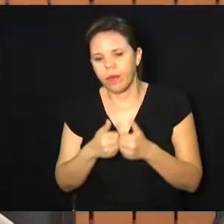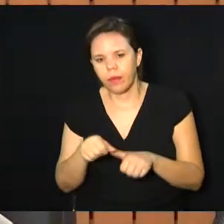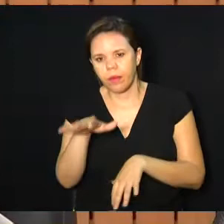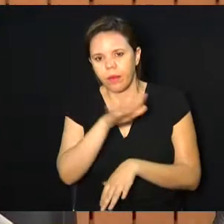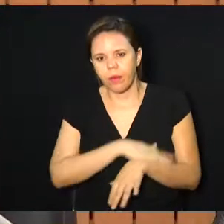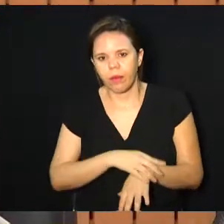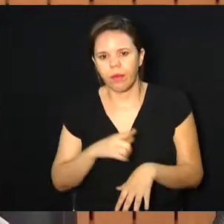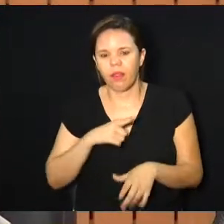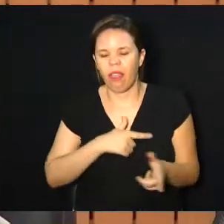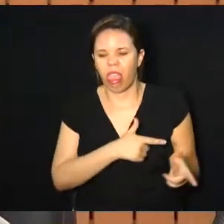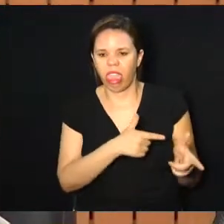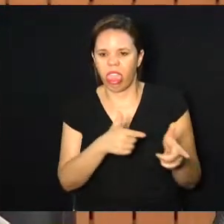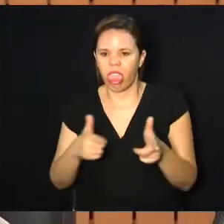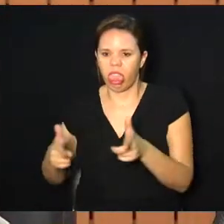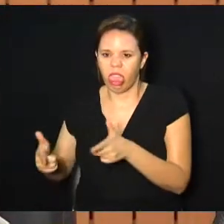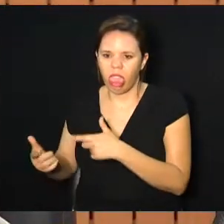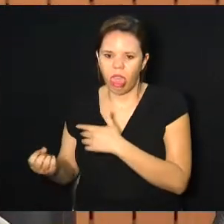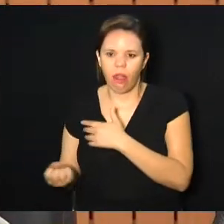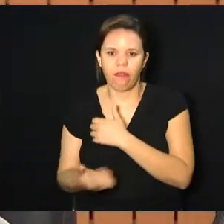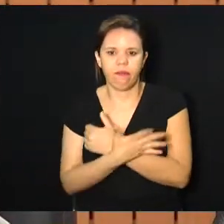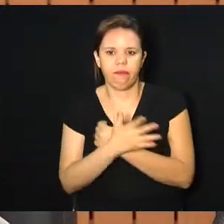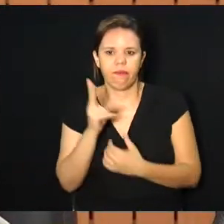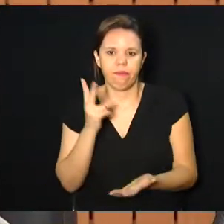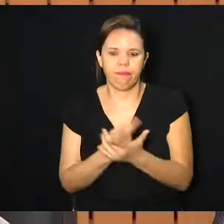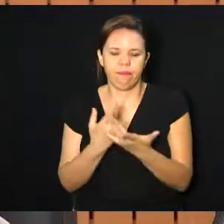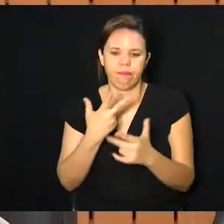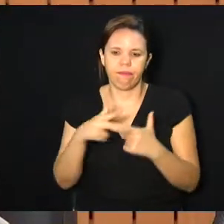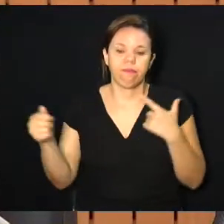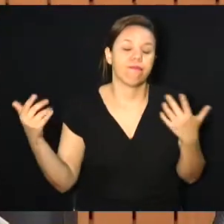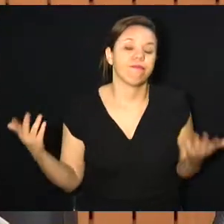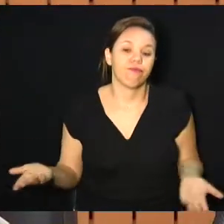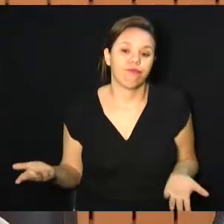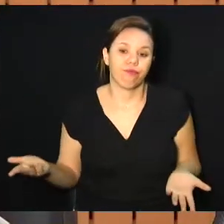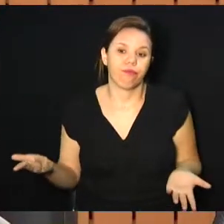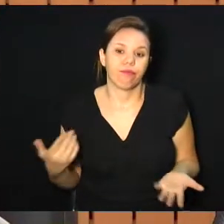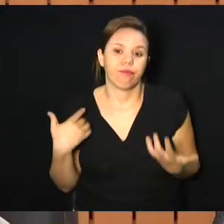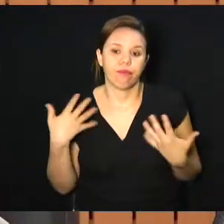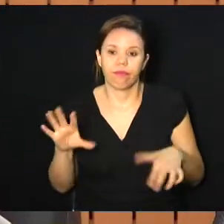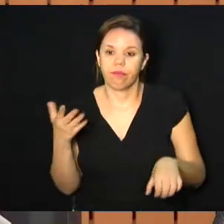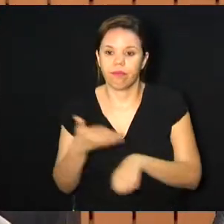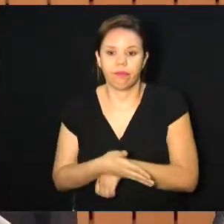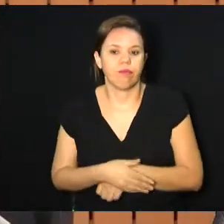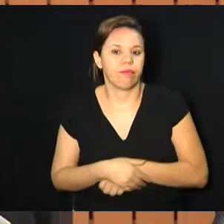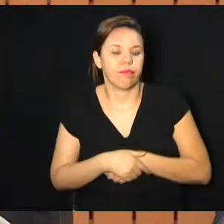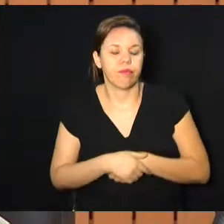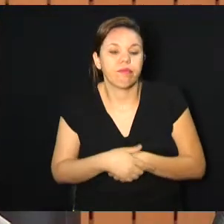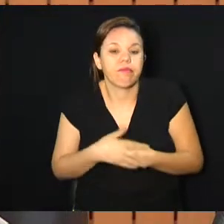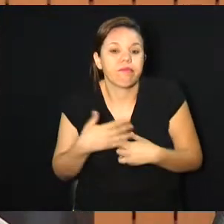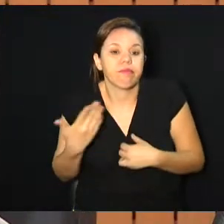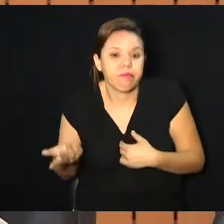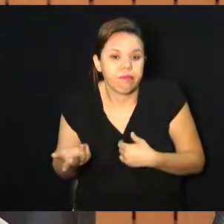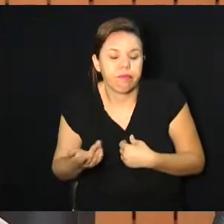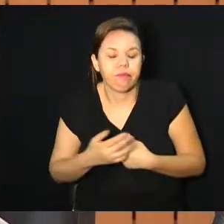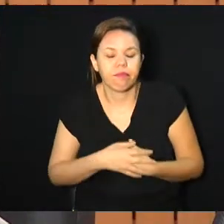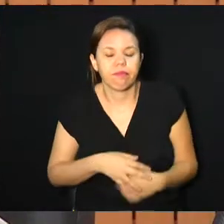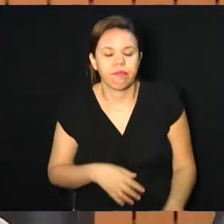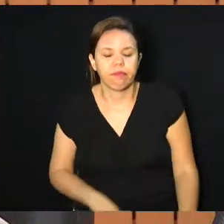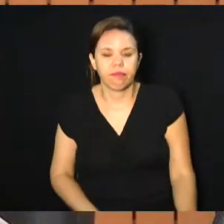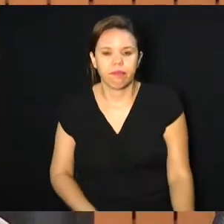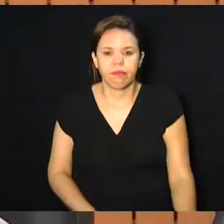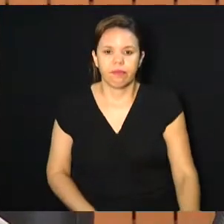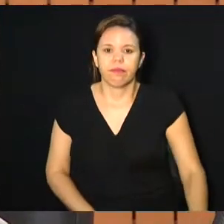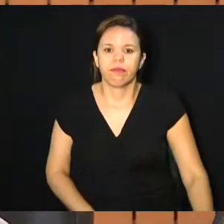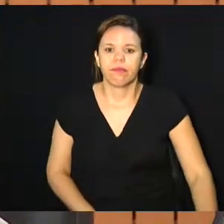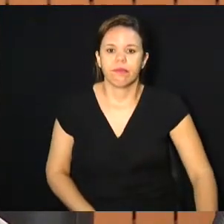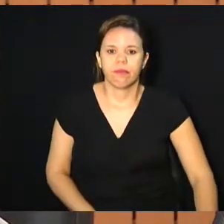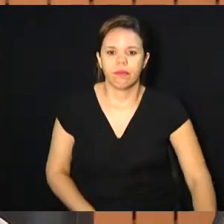tem máfia, não sei o quê, é sempre os mesmos que ganham, não querem participar. Bom, eu